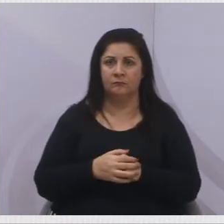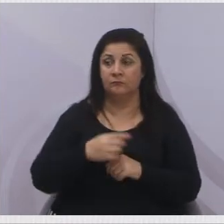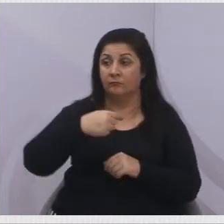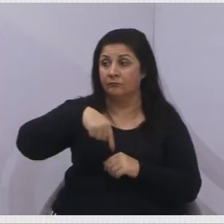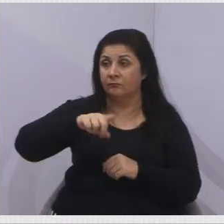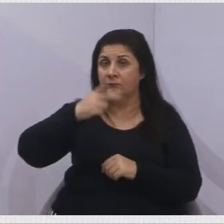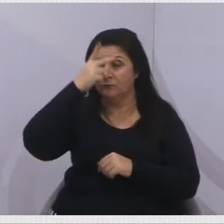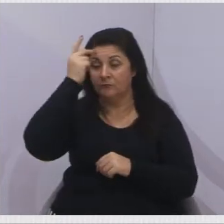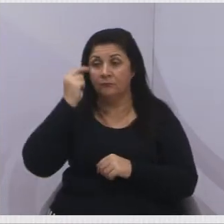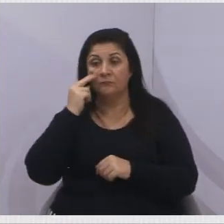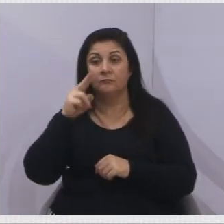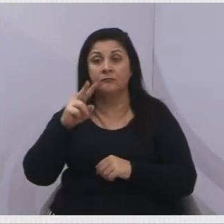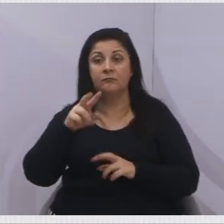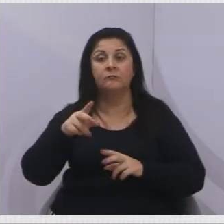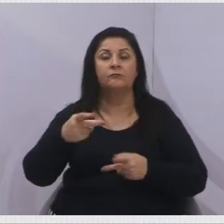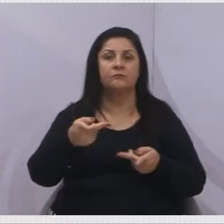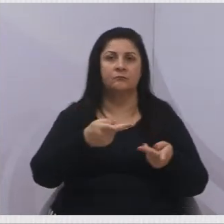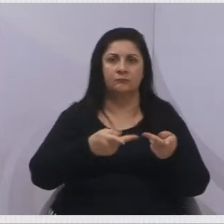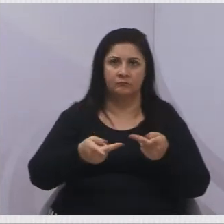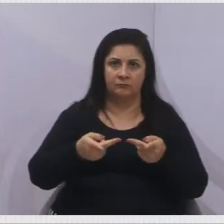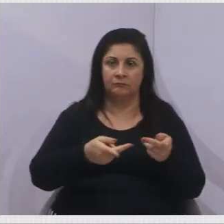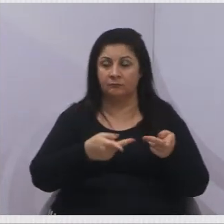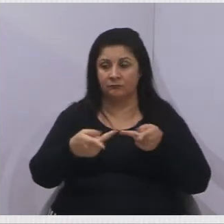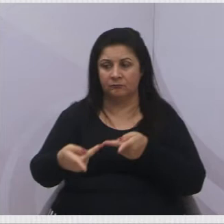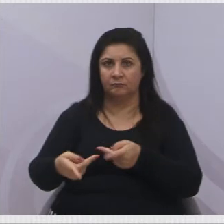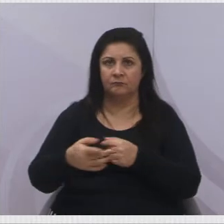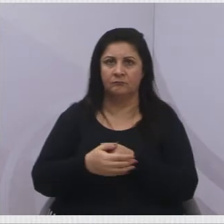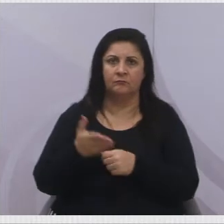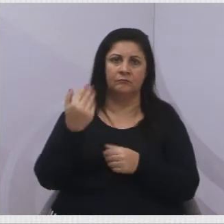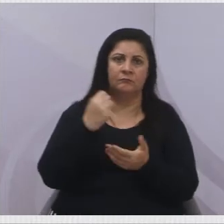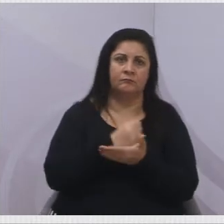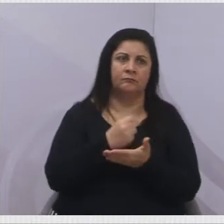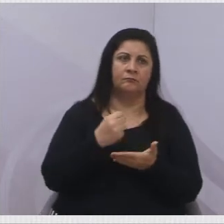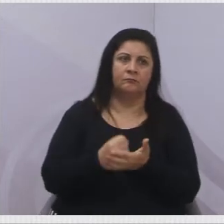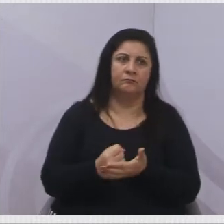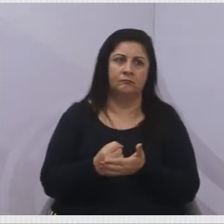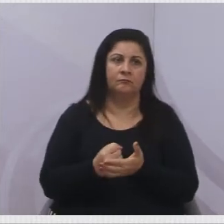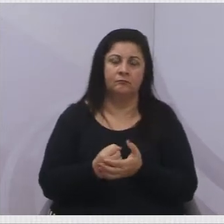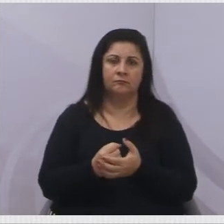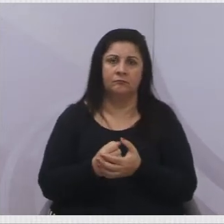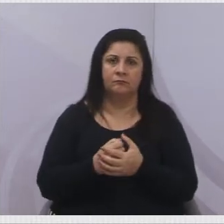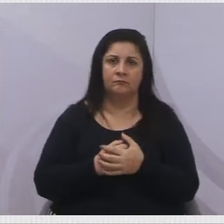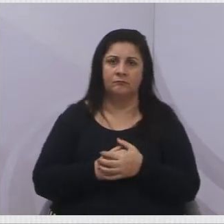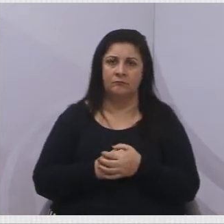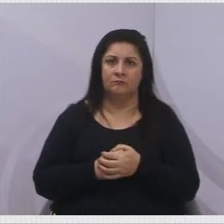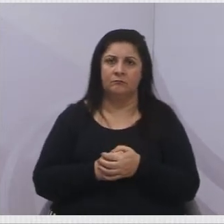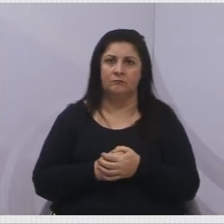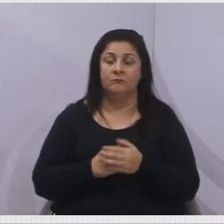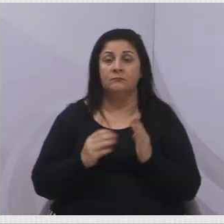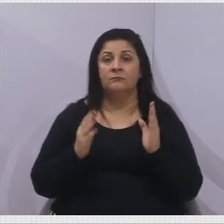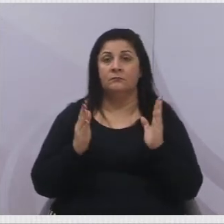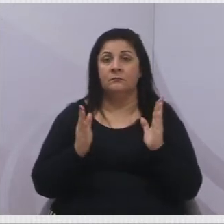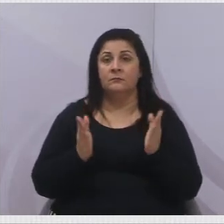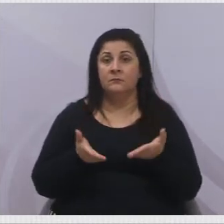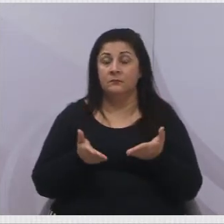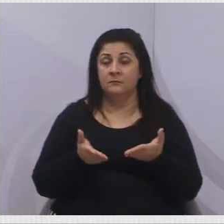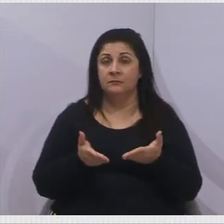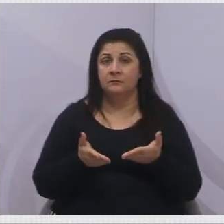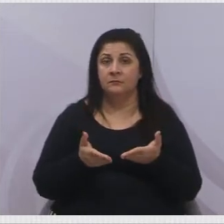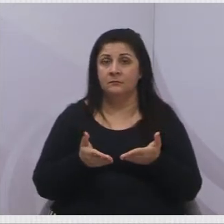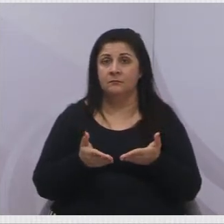a endemias que eram contratados e que a gente está em fase aí